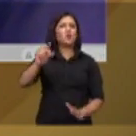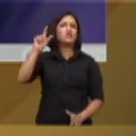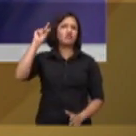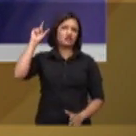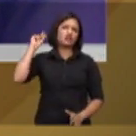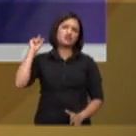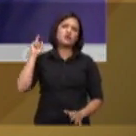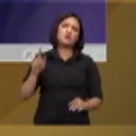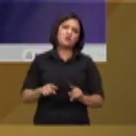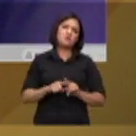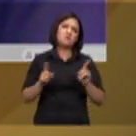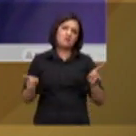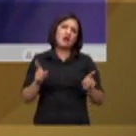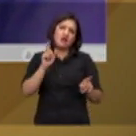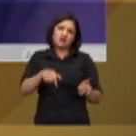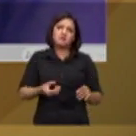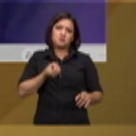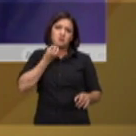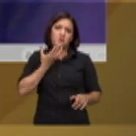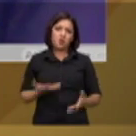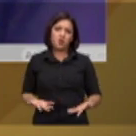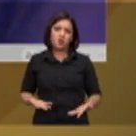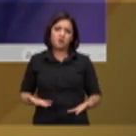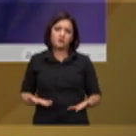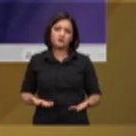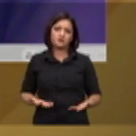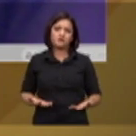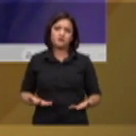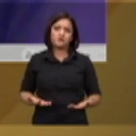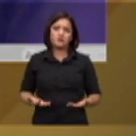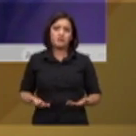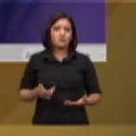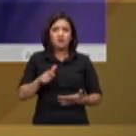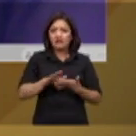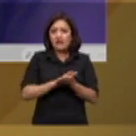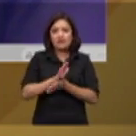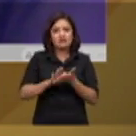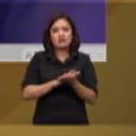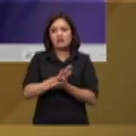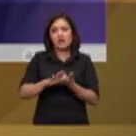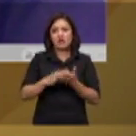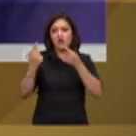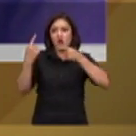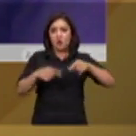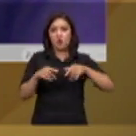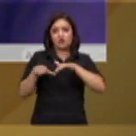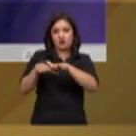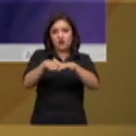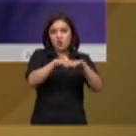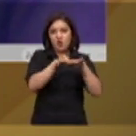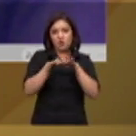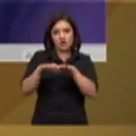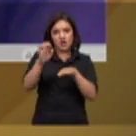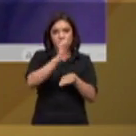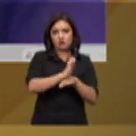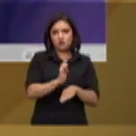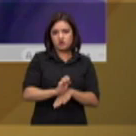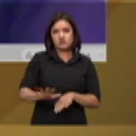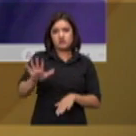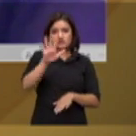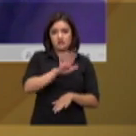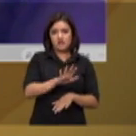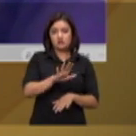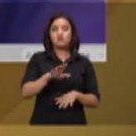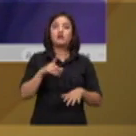razoável. É dizer, não há violência alguma à igualdade entre os estados e a existência